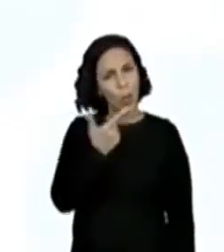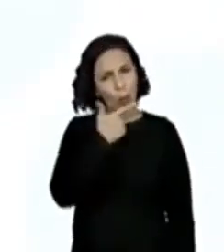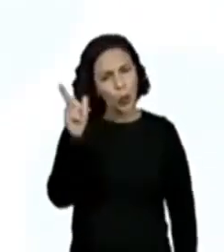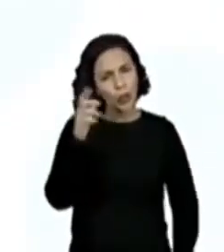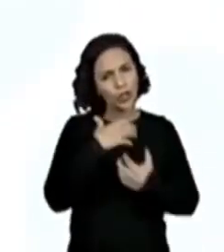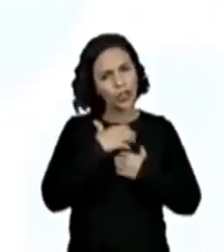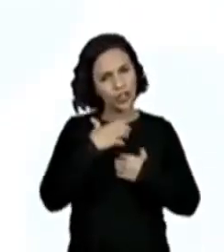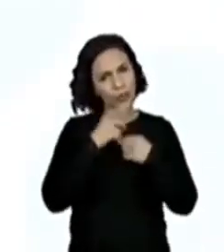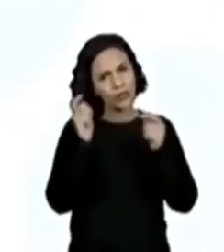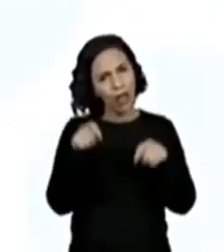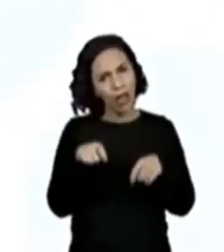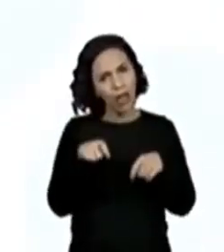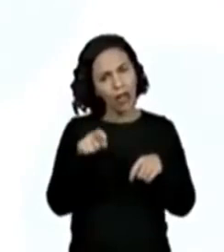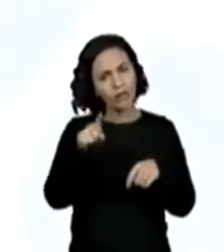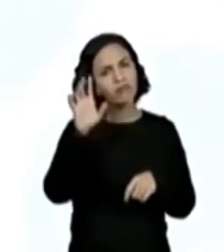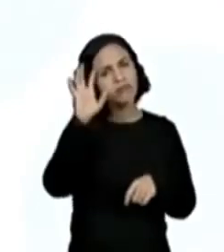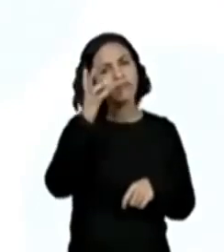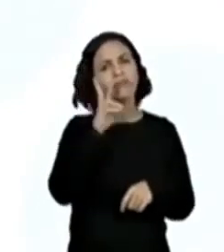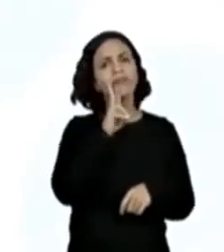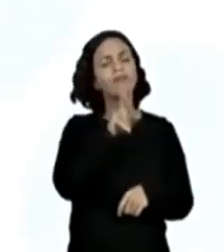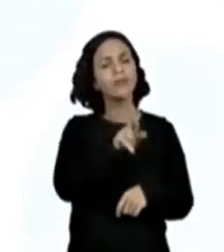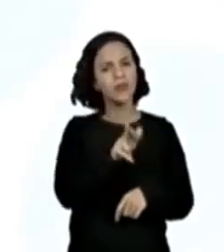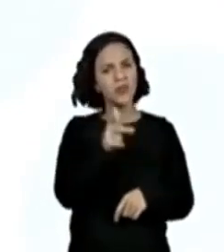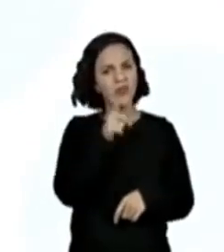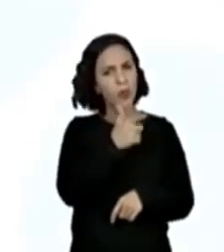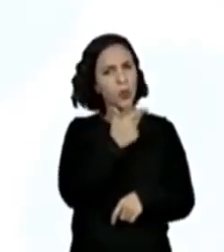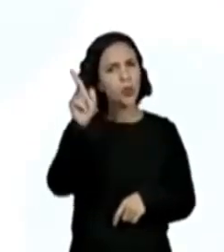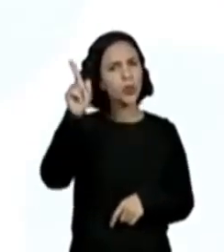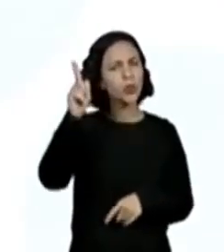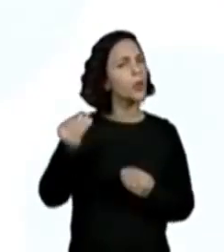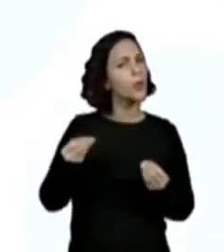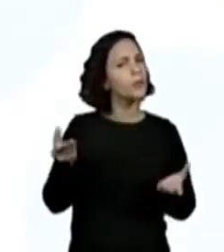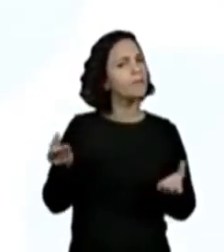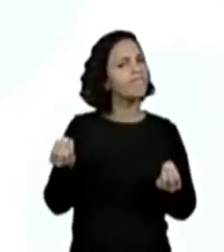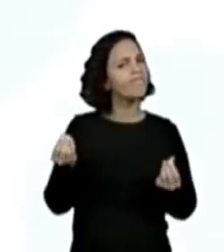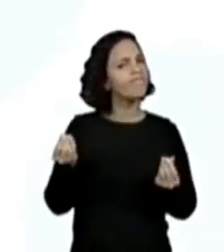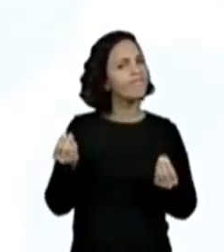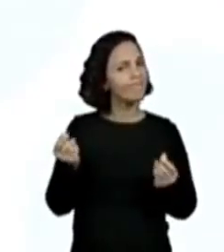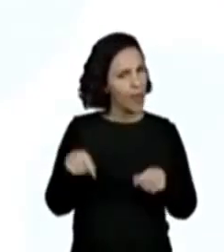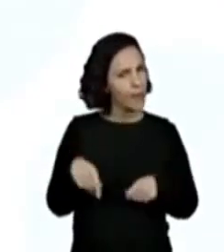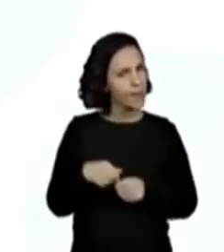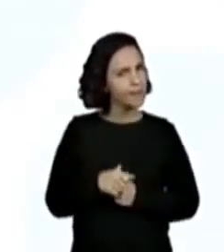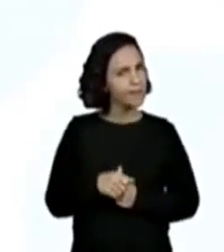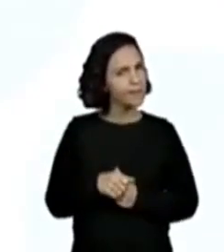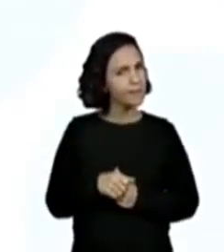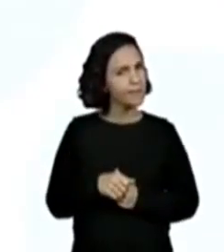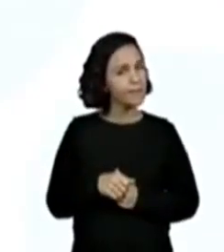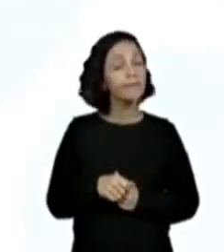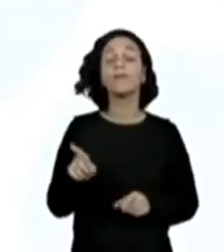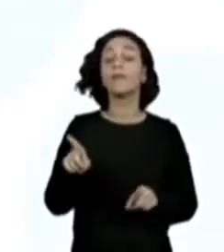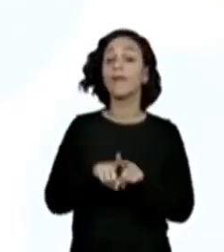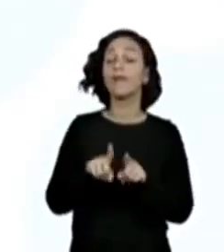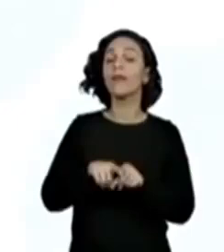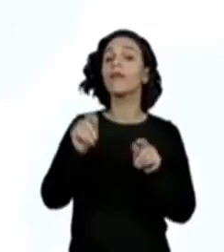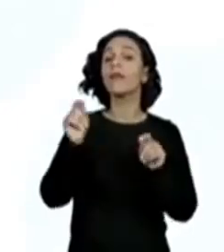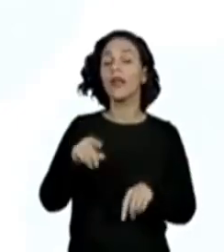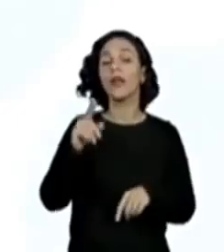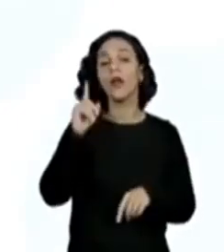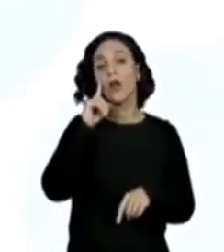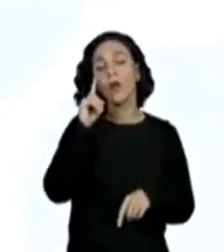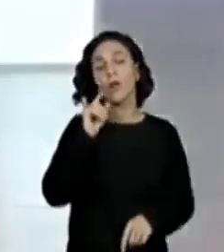pode utilizar para fazer esse, é para resolver esse problema? Estão dizendo também para somar